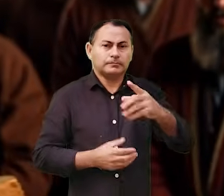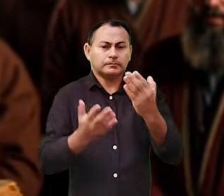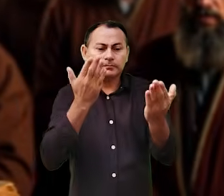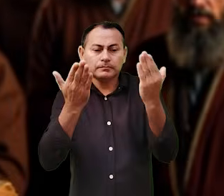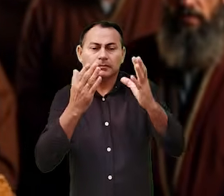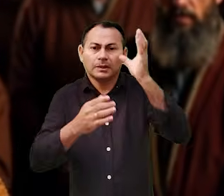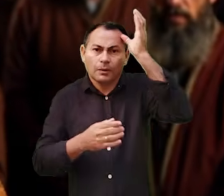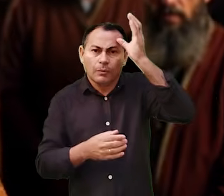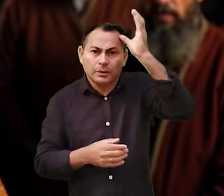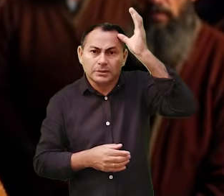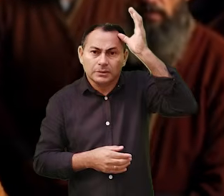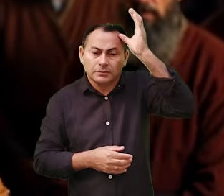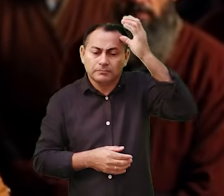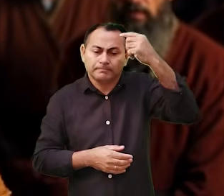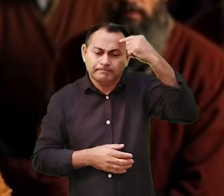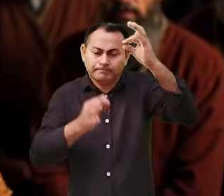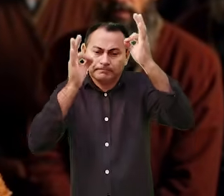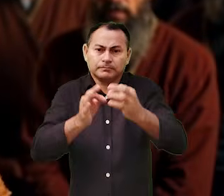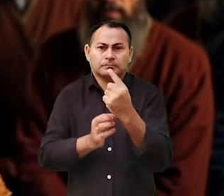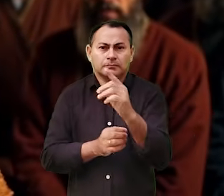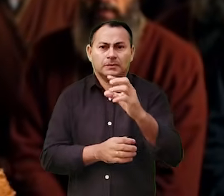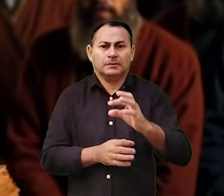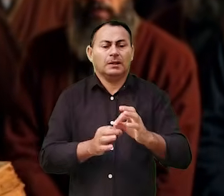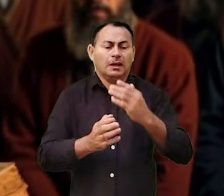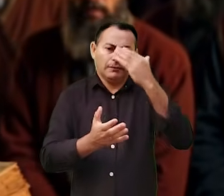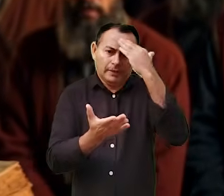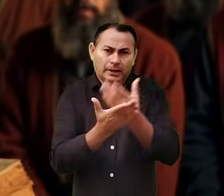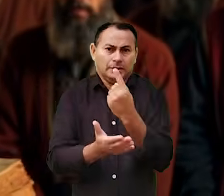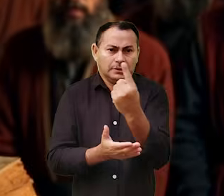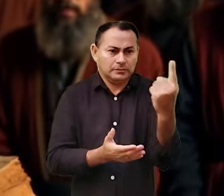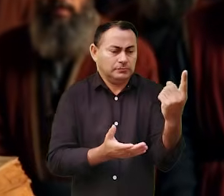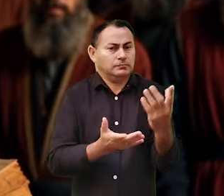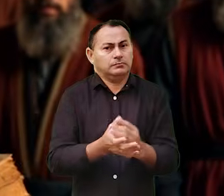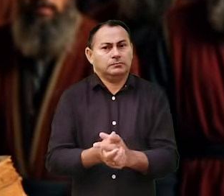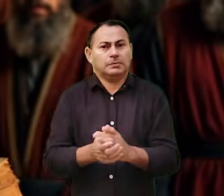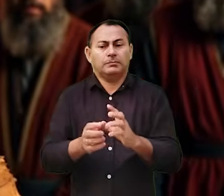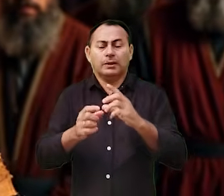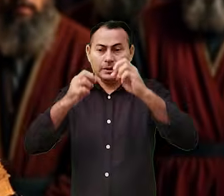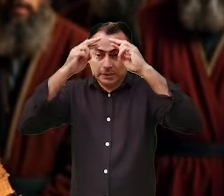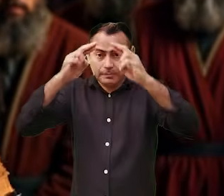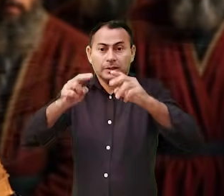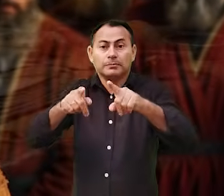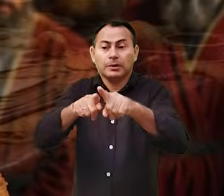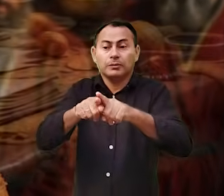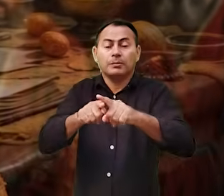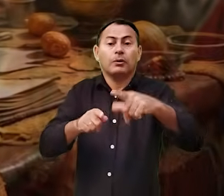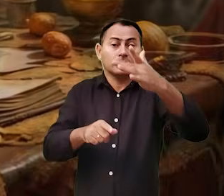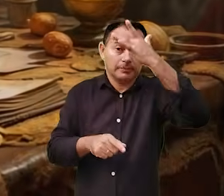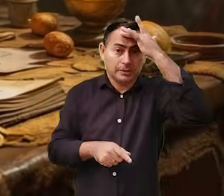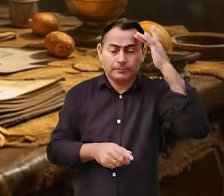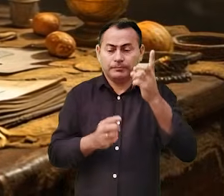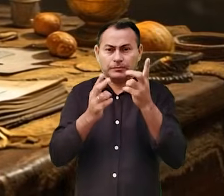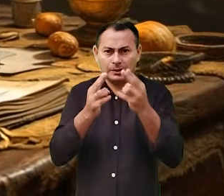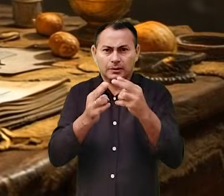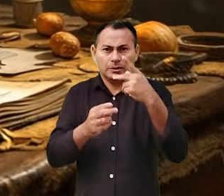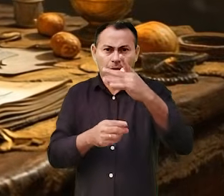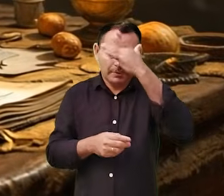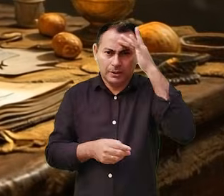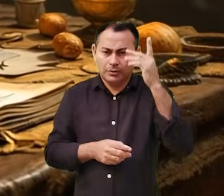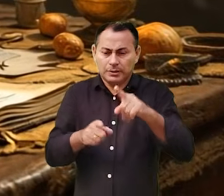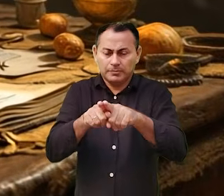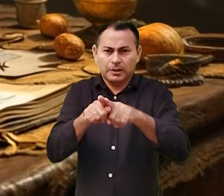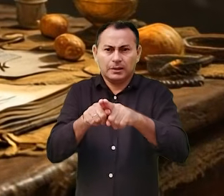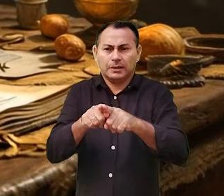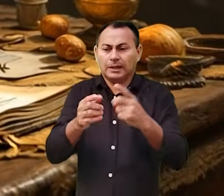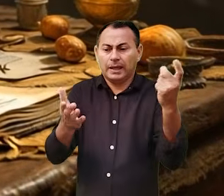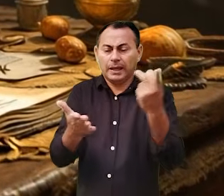estar baseada na consciência e na convicção de cada um, e também na consideração pelo irmão. Mesmo que seu